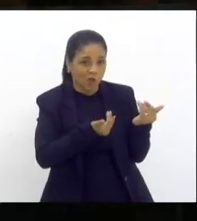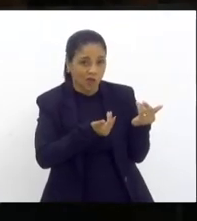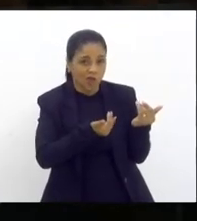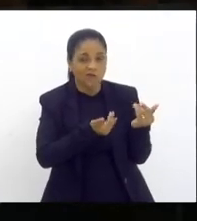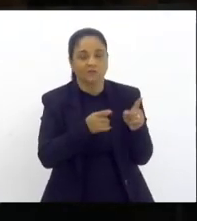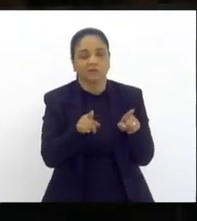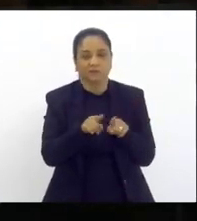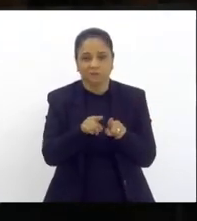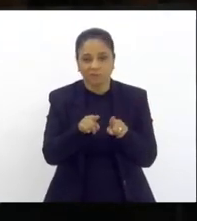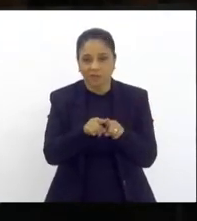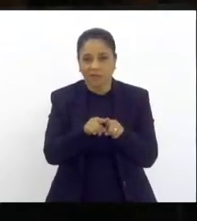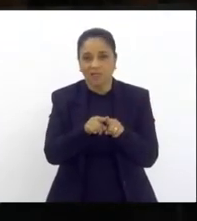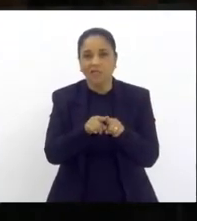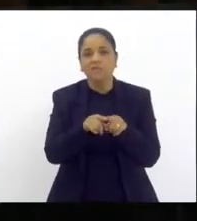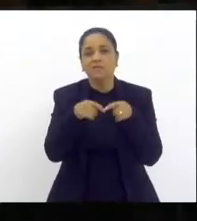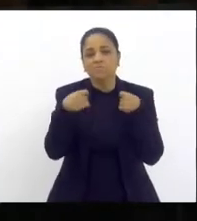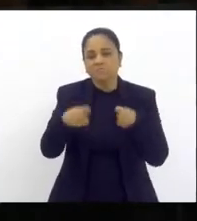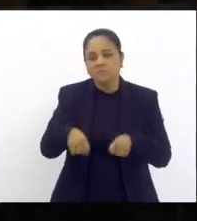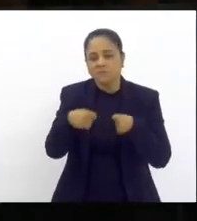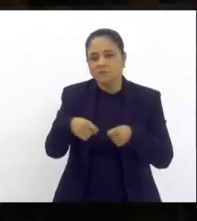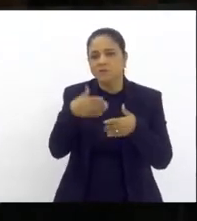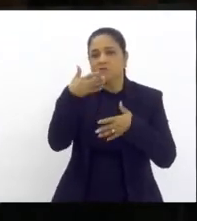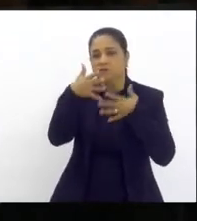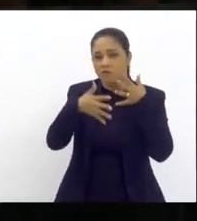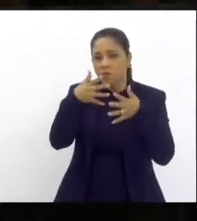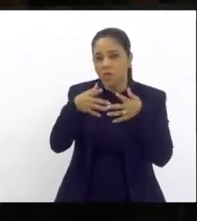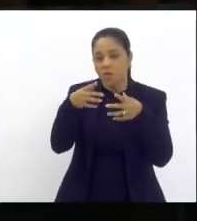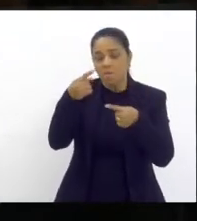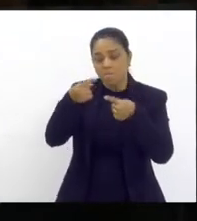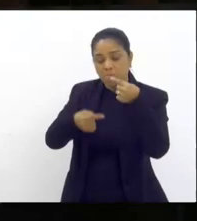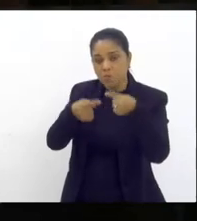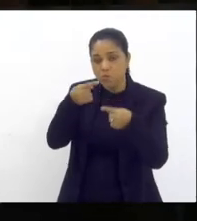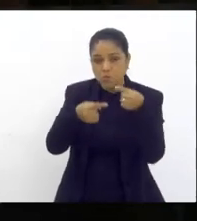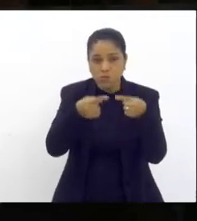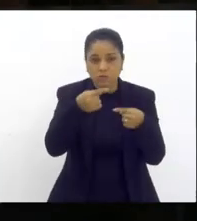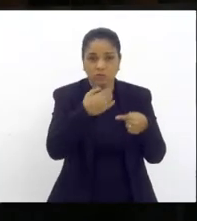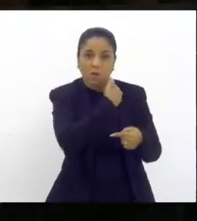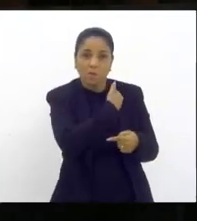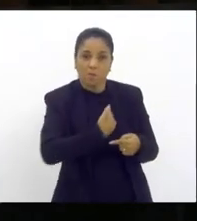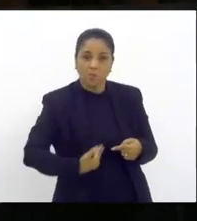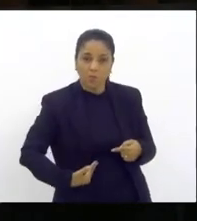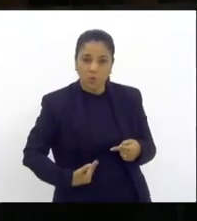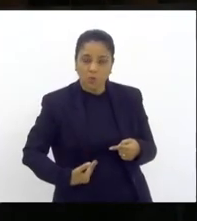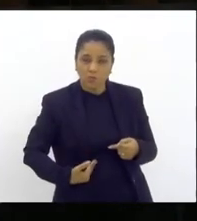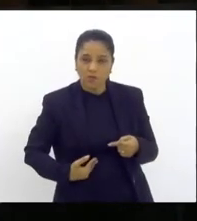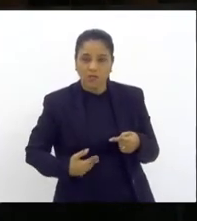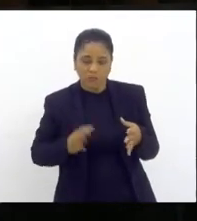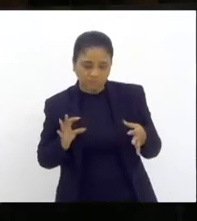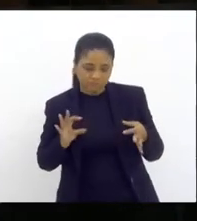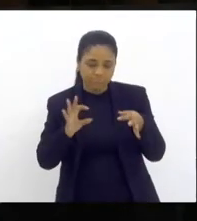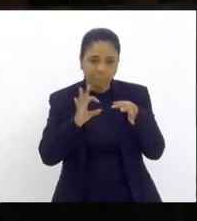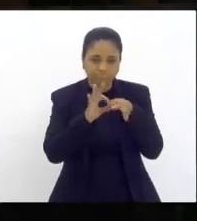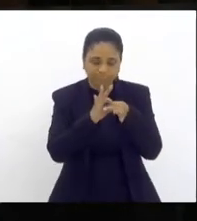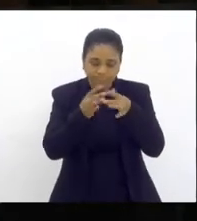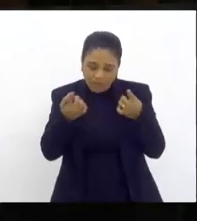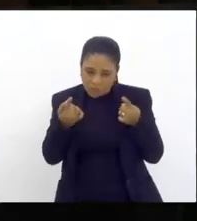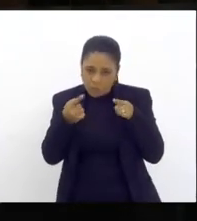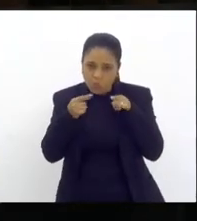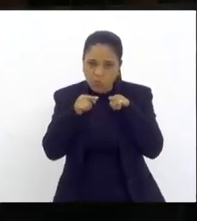da necessidade de políticas públicas que tenham um viés muito